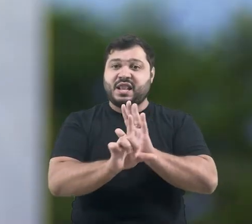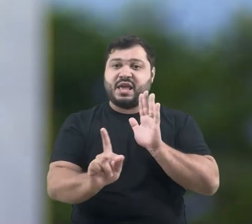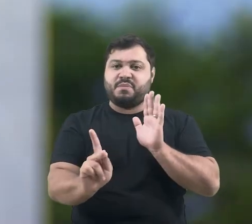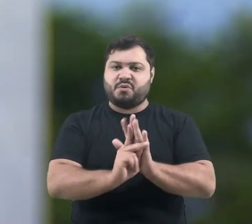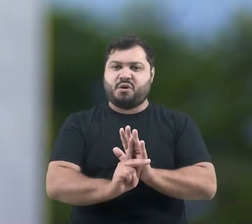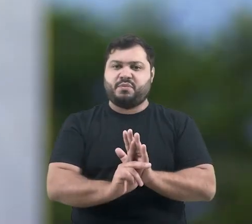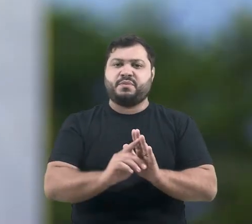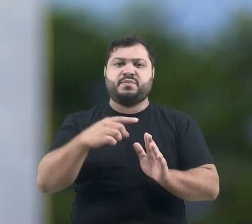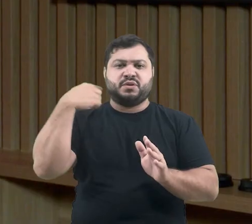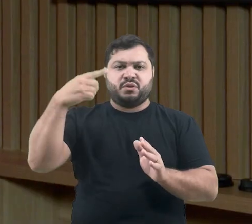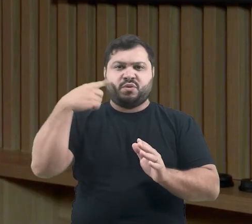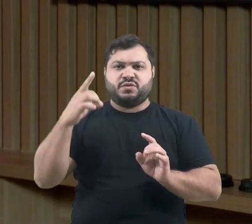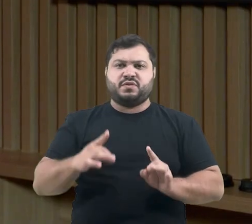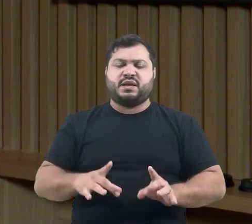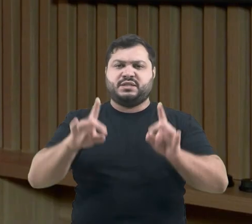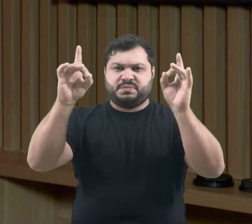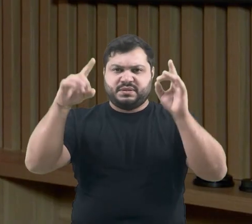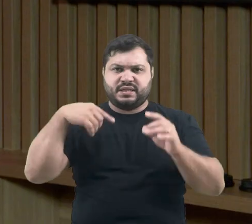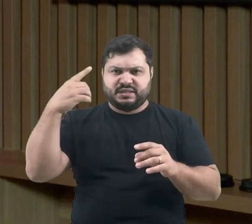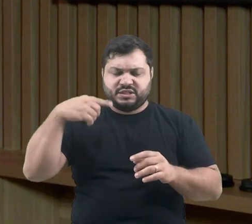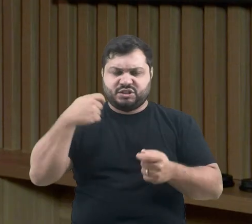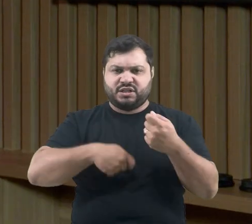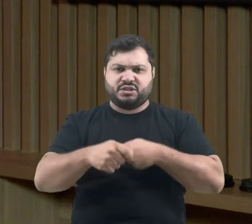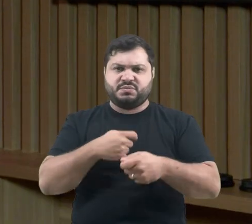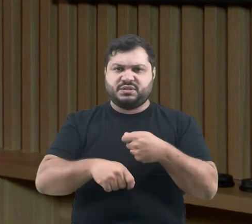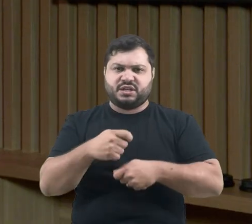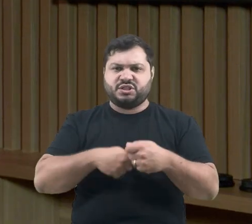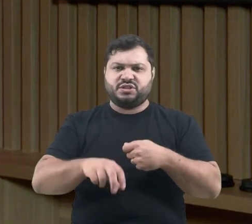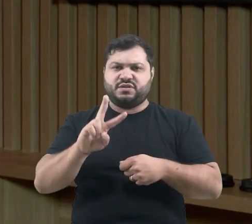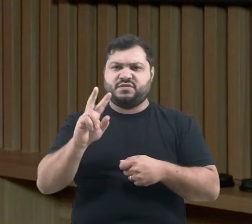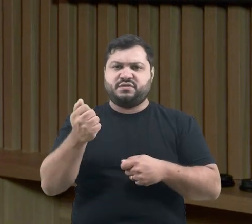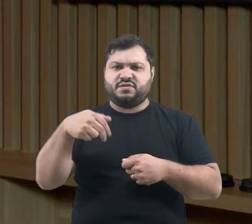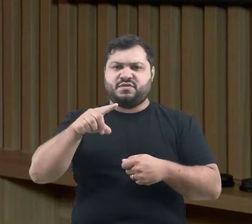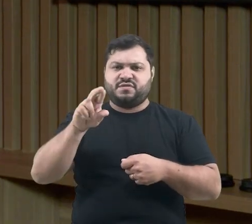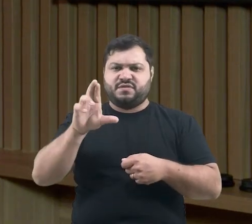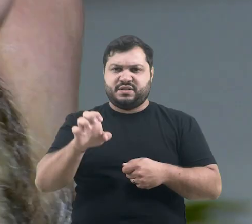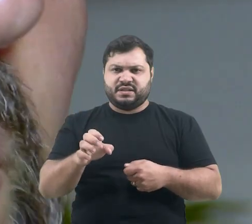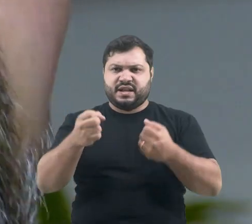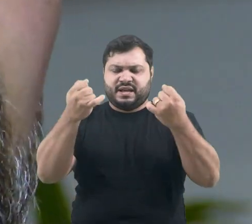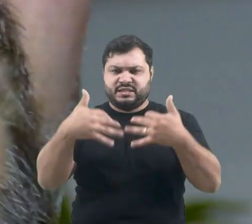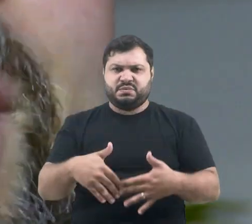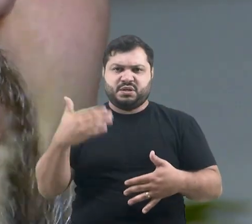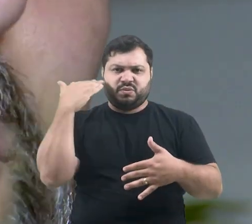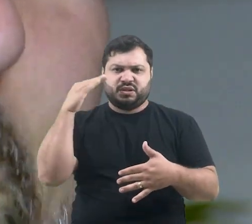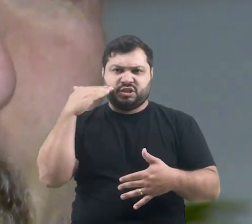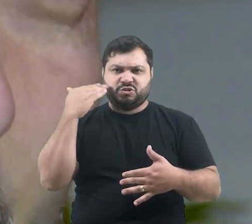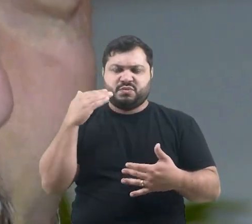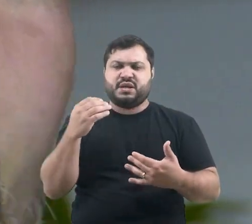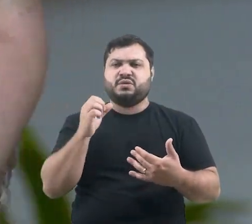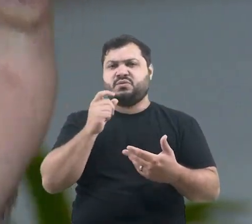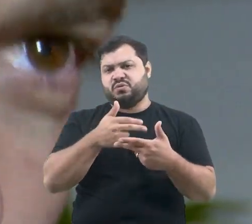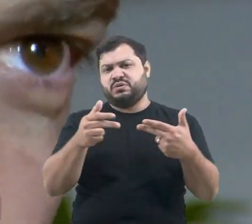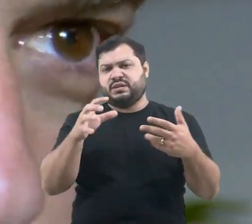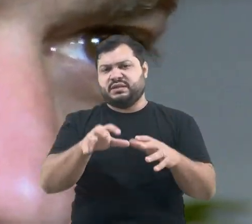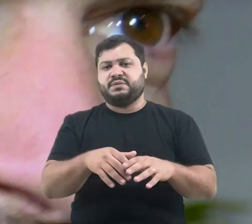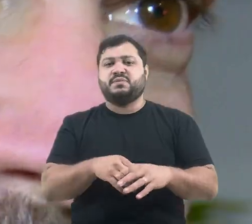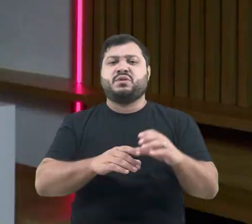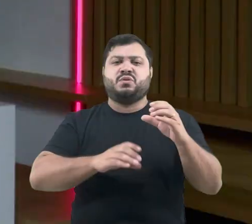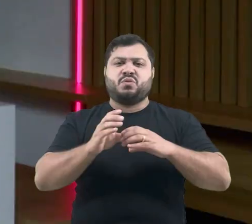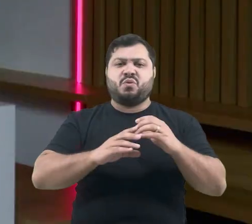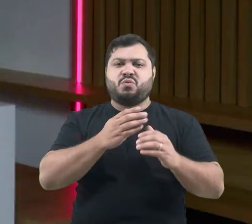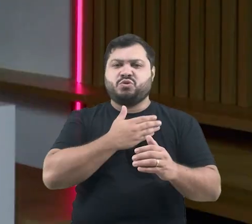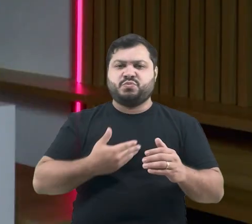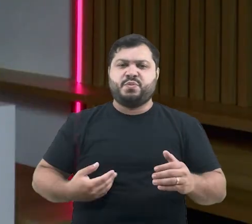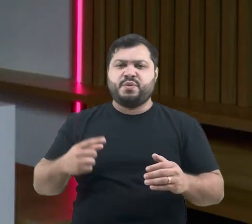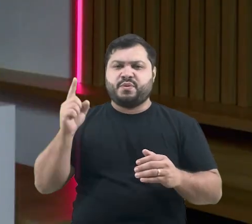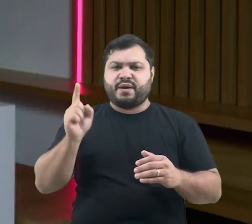lei específica. O advogado especialista em direito administrativo, Vandré Amorim, explica o entendimento dos tribunais em casos assim. O